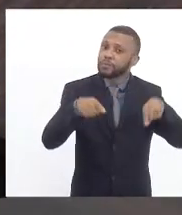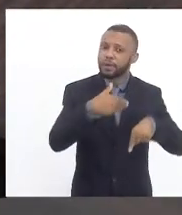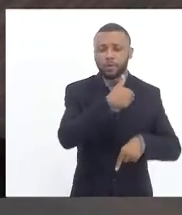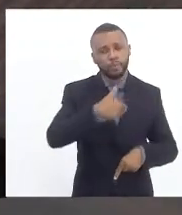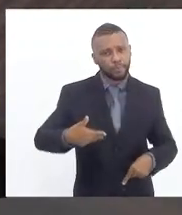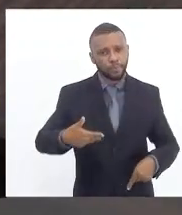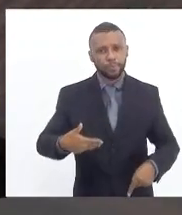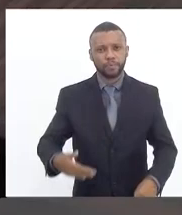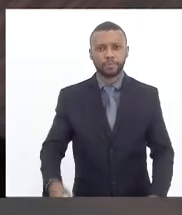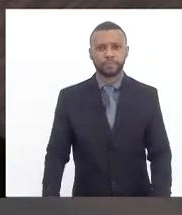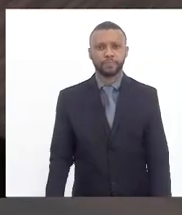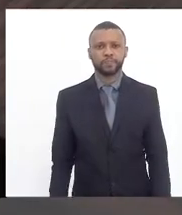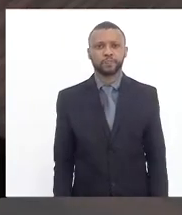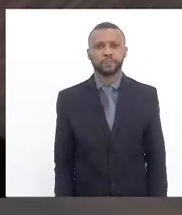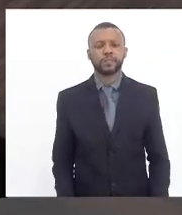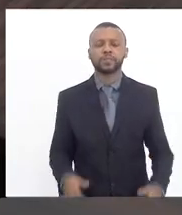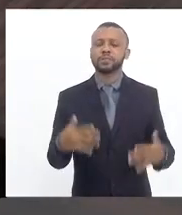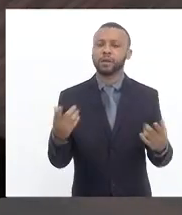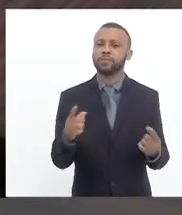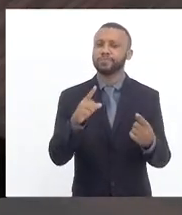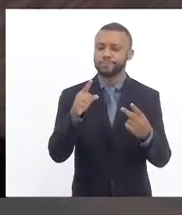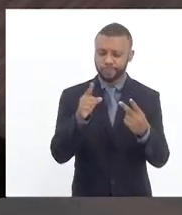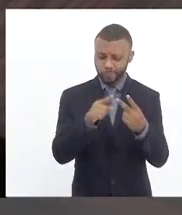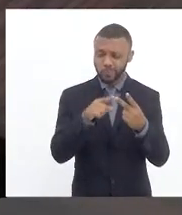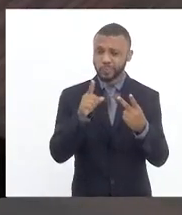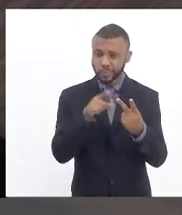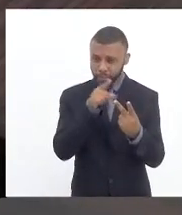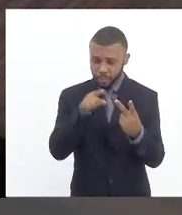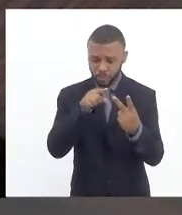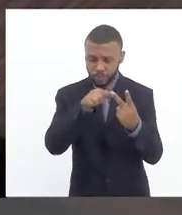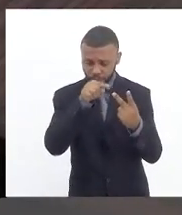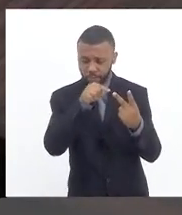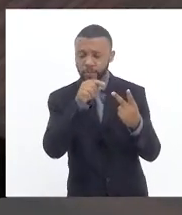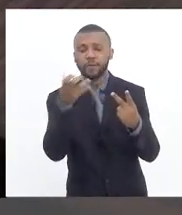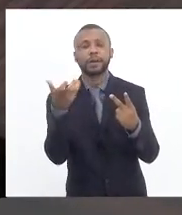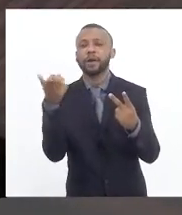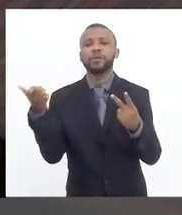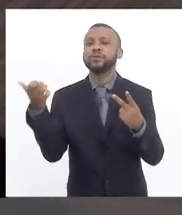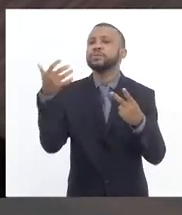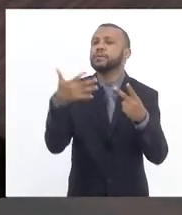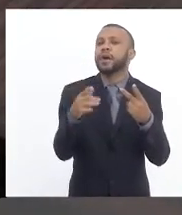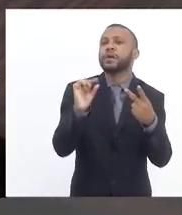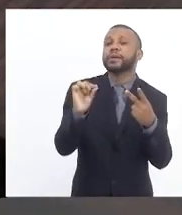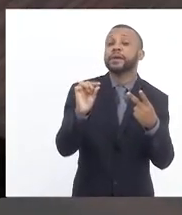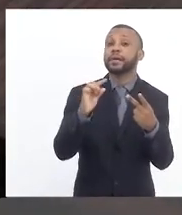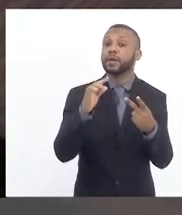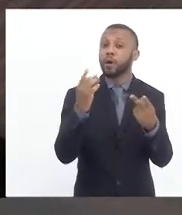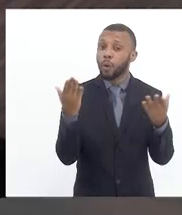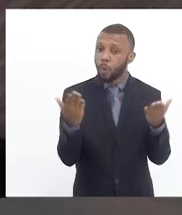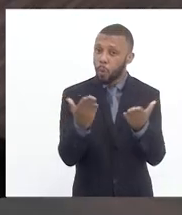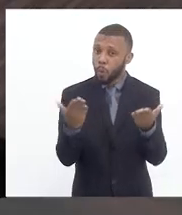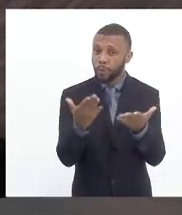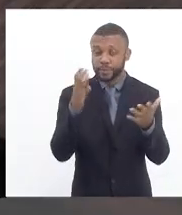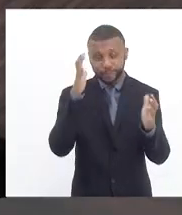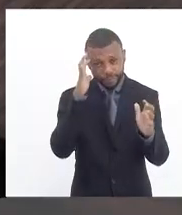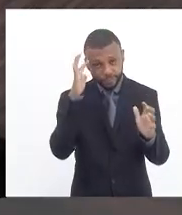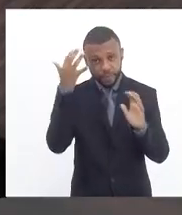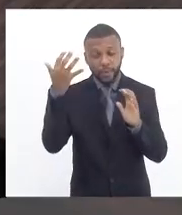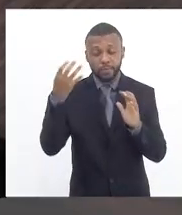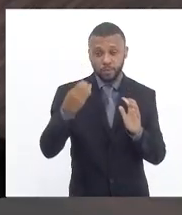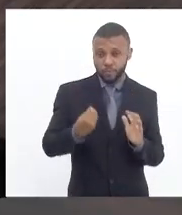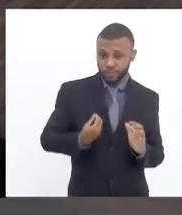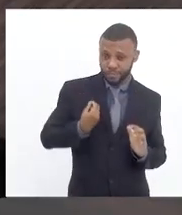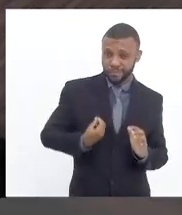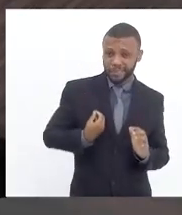vai defender o serviço público Então nesse sentido e nesse sentido queria dizer não acho que devemos tomar um contexto já muito adverso